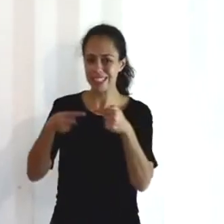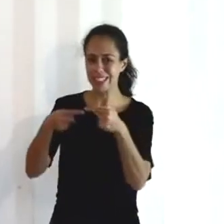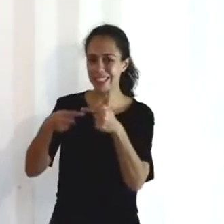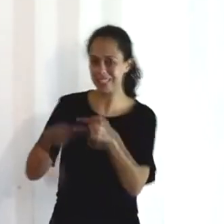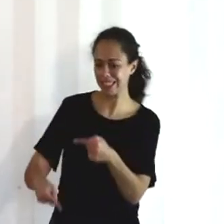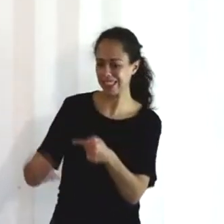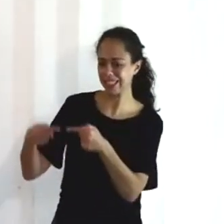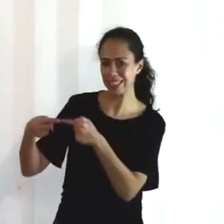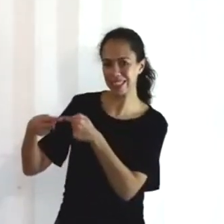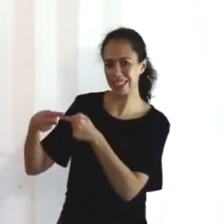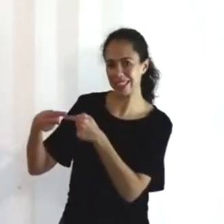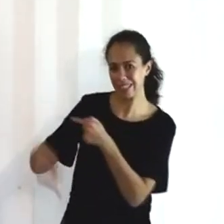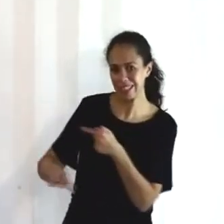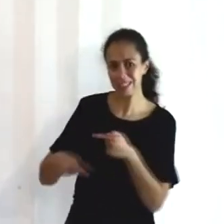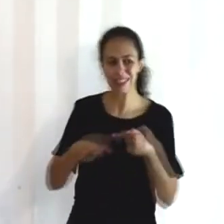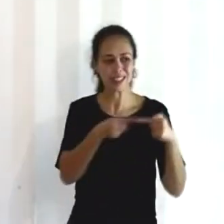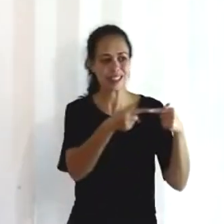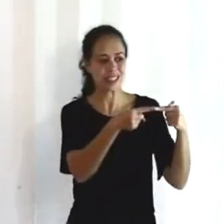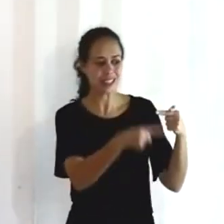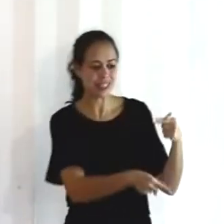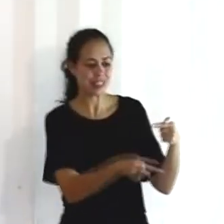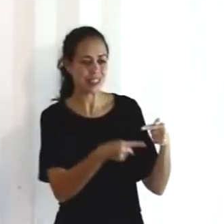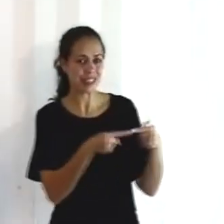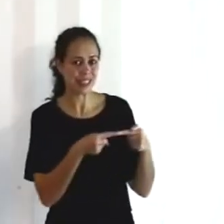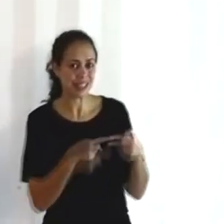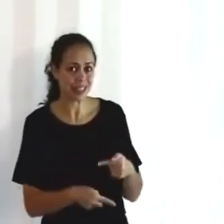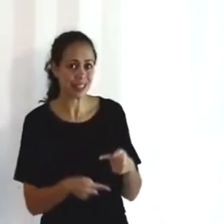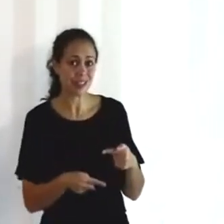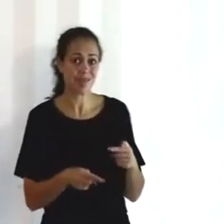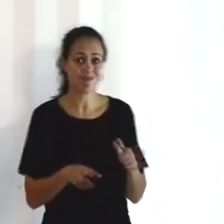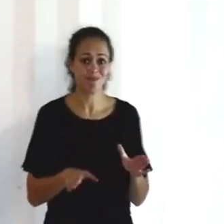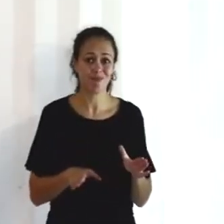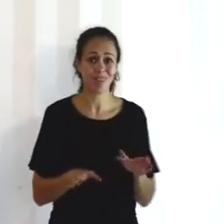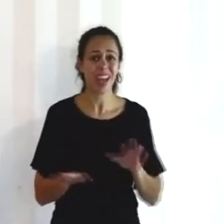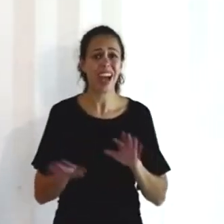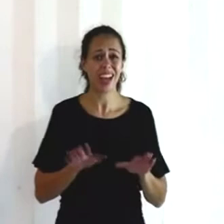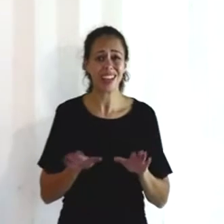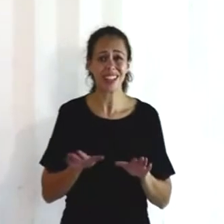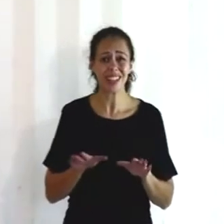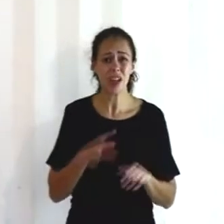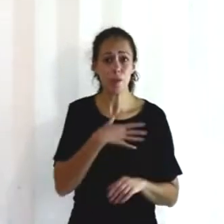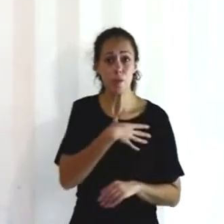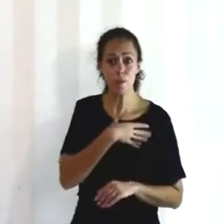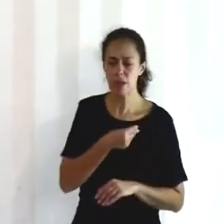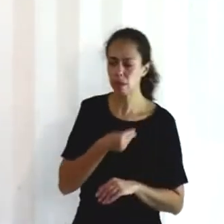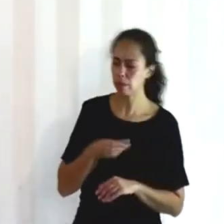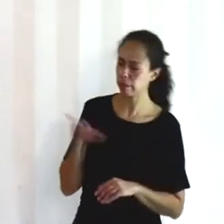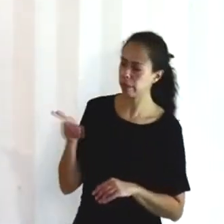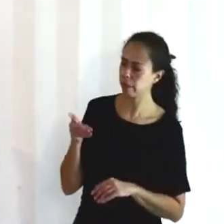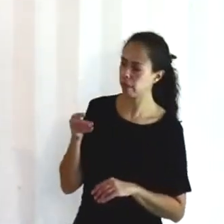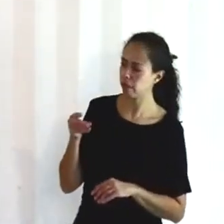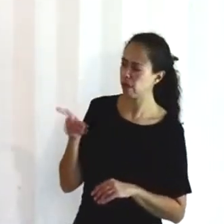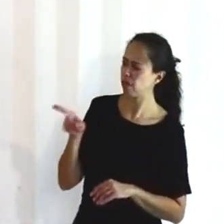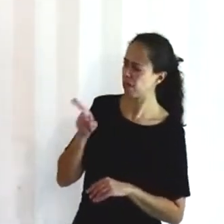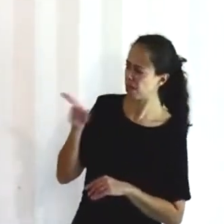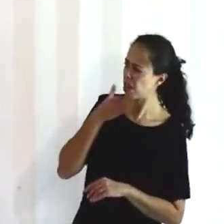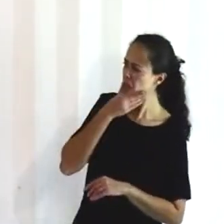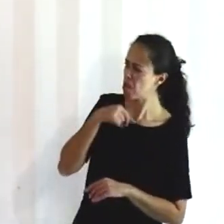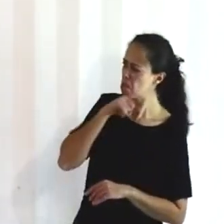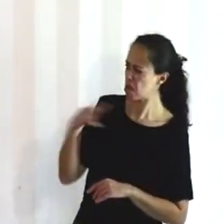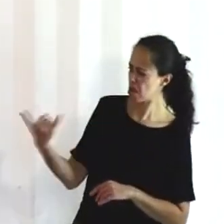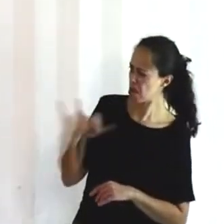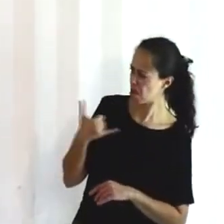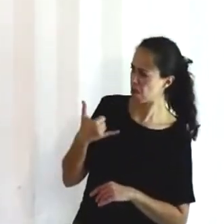de tal maneira que a palavra do pai não tem nenhuma importância mais sobre a sua vida. Tem muitos